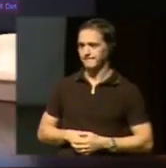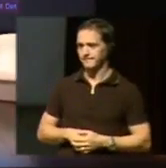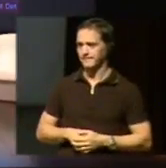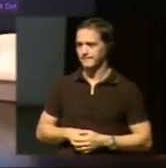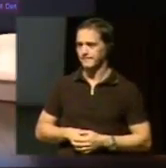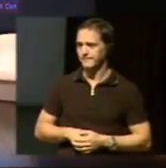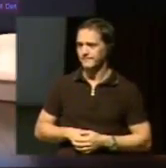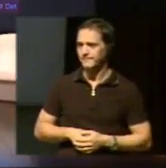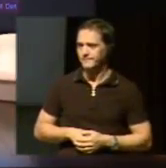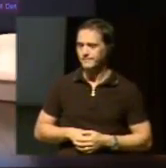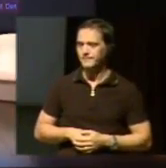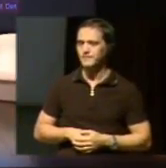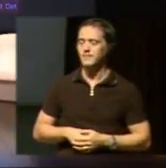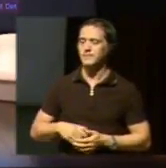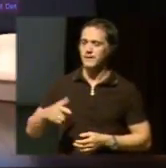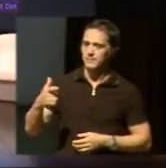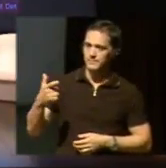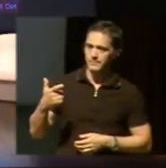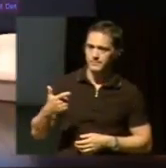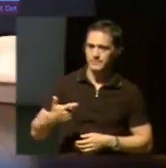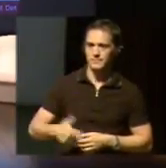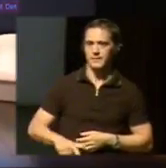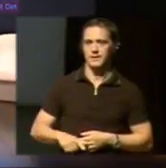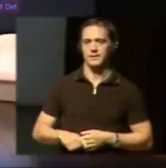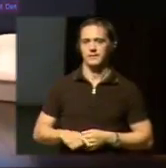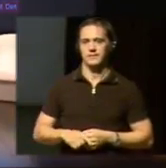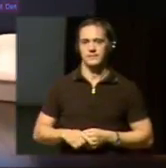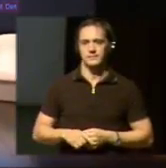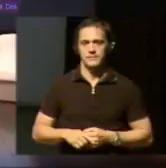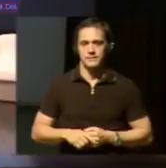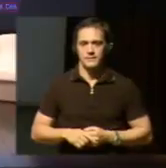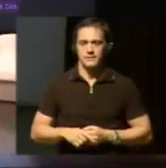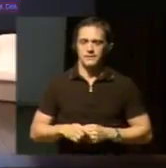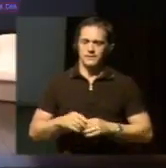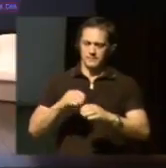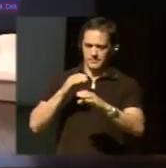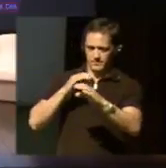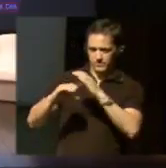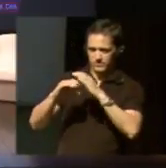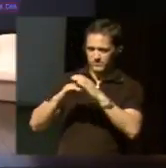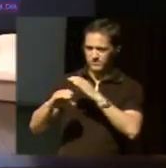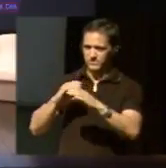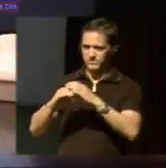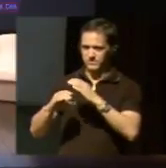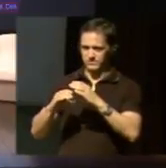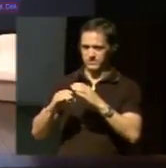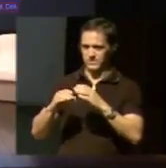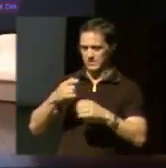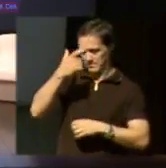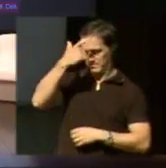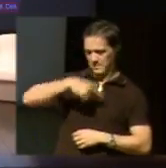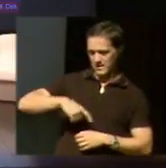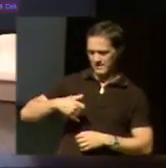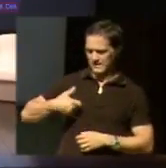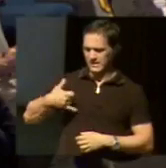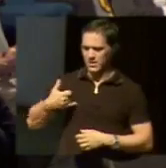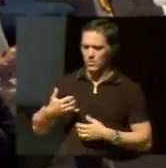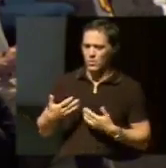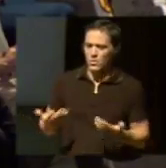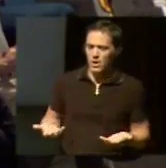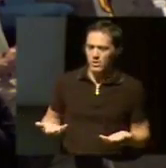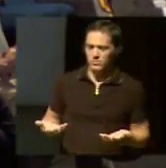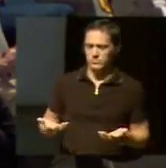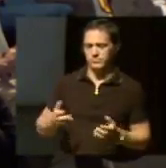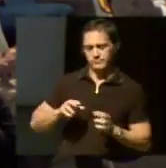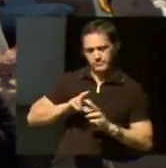E o que se acrescenta ainda na mediatização, isso também altera a nossa imagem sobre a idade.